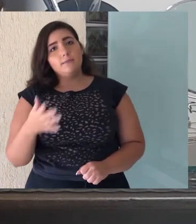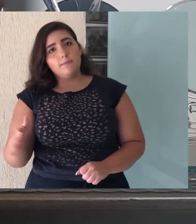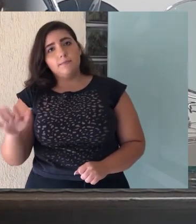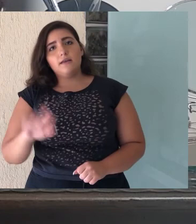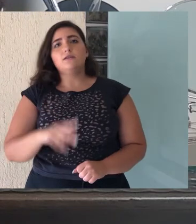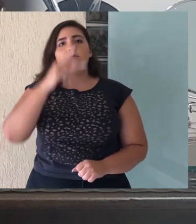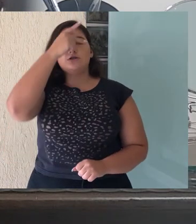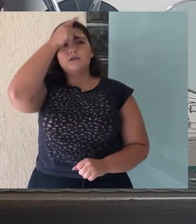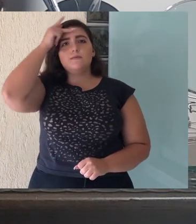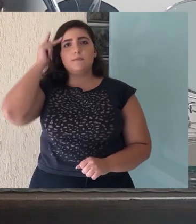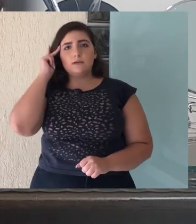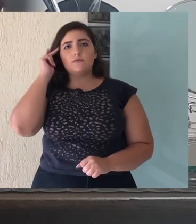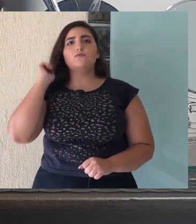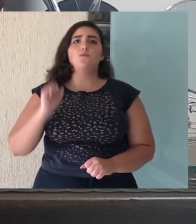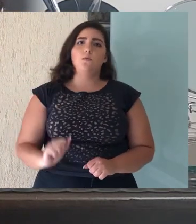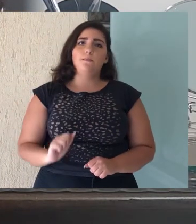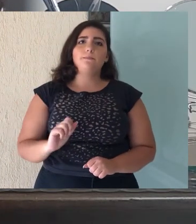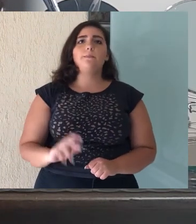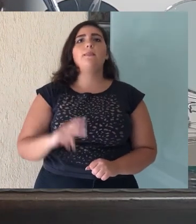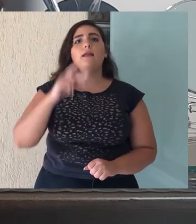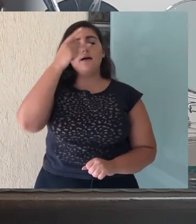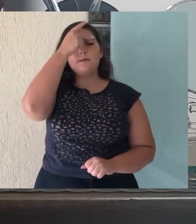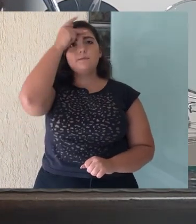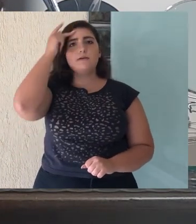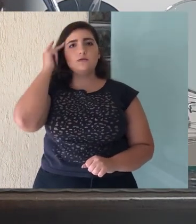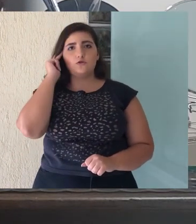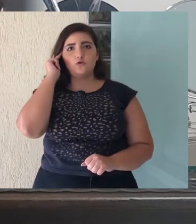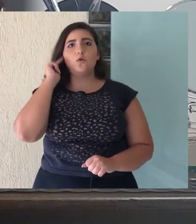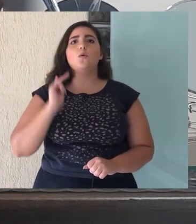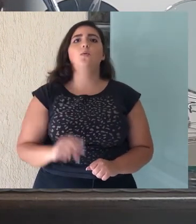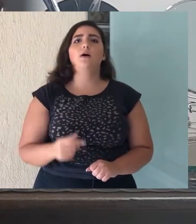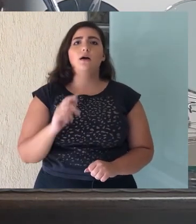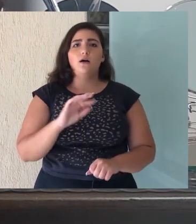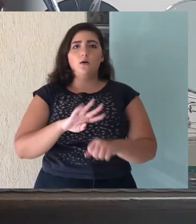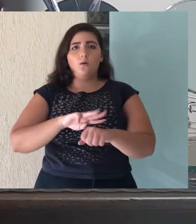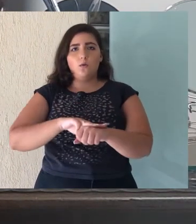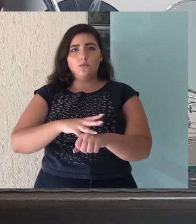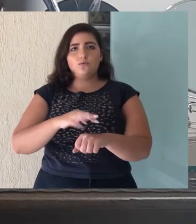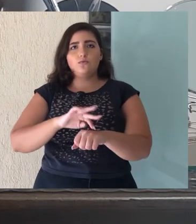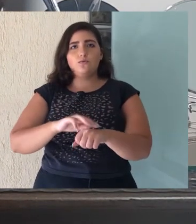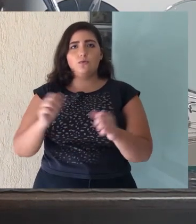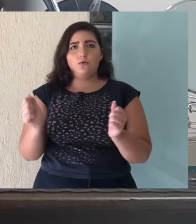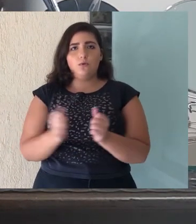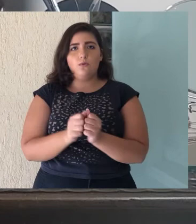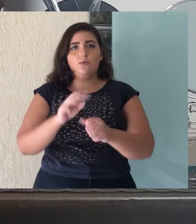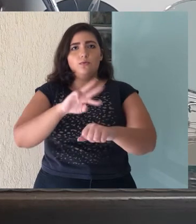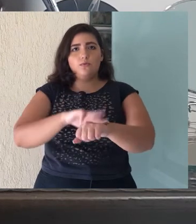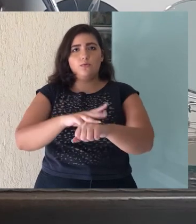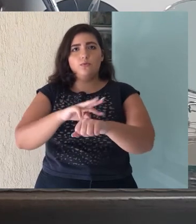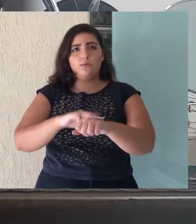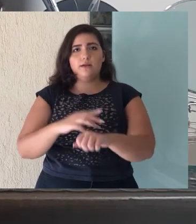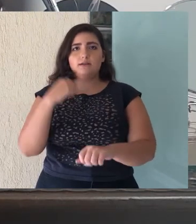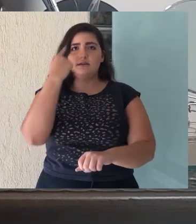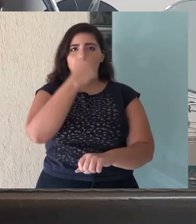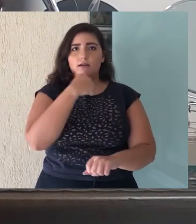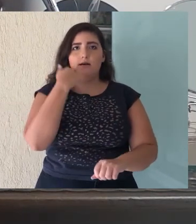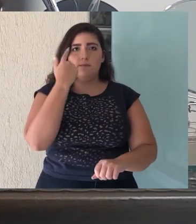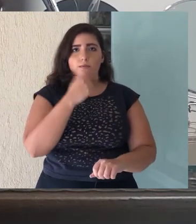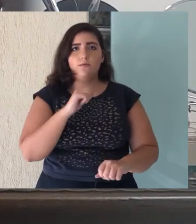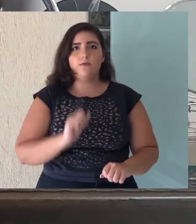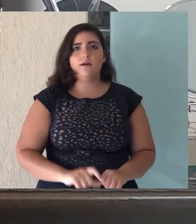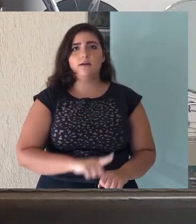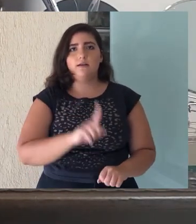ser uma pergunta padrão, porque esse tempo ele pode variar de acordo com a patologia do